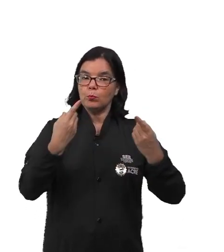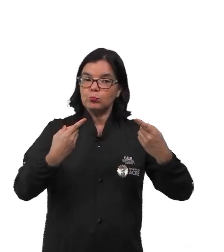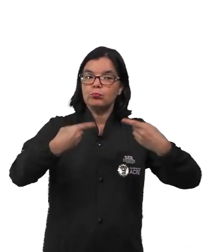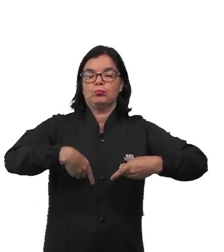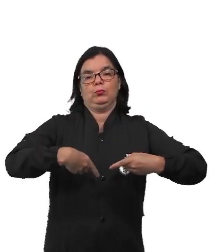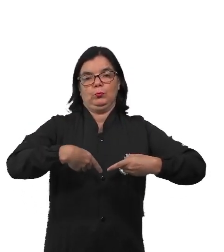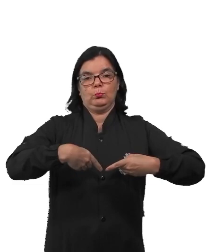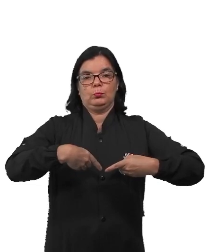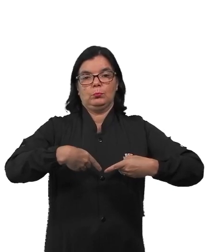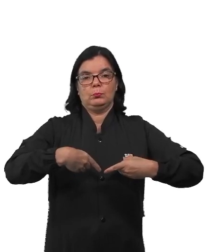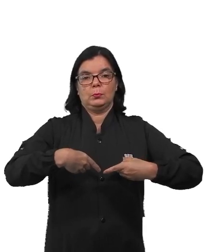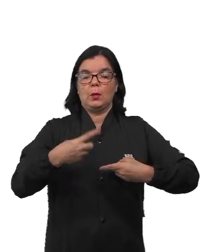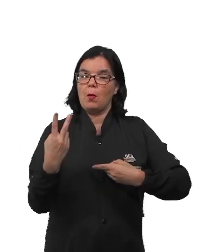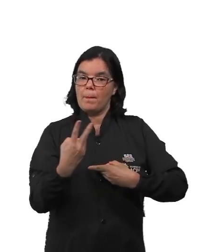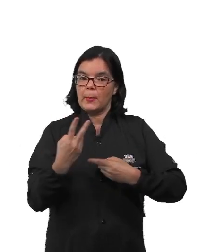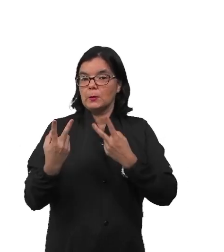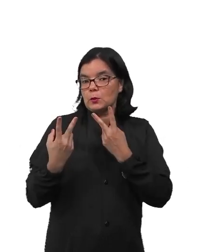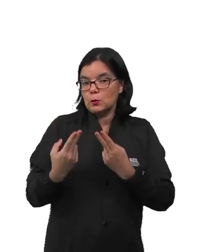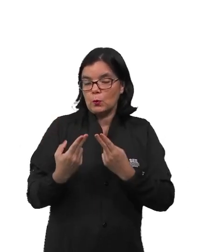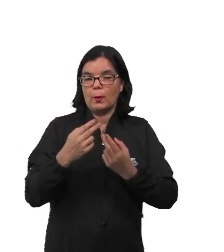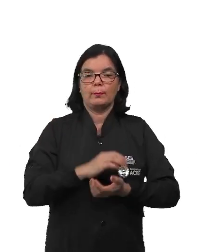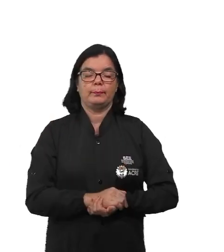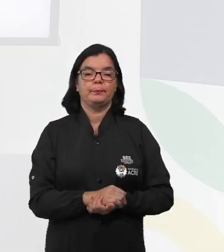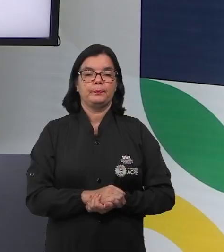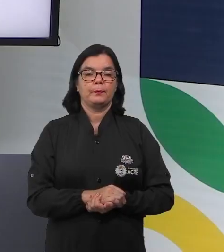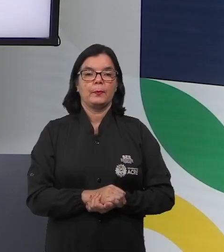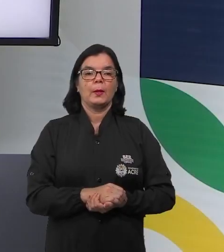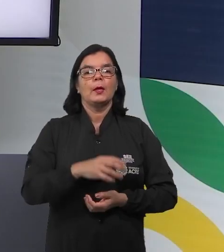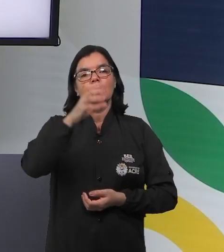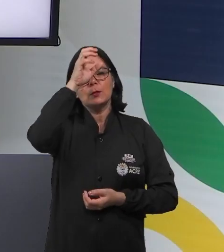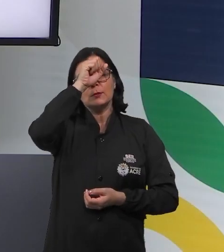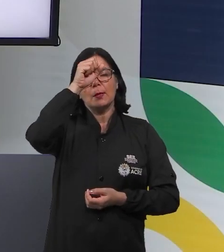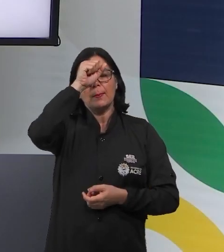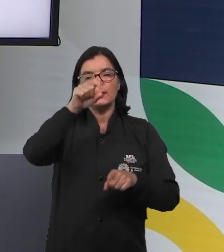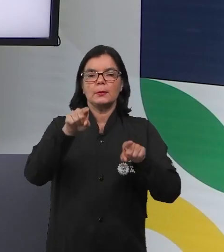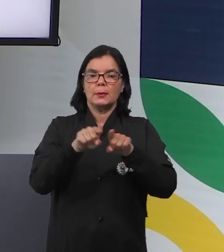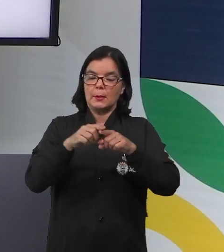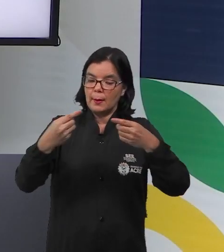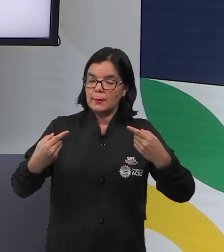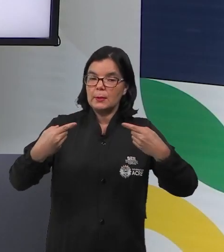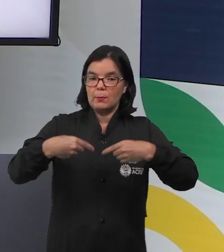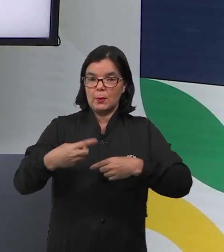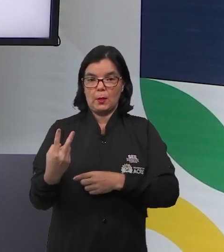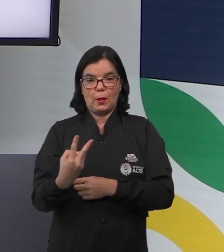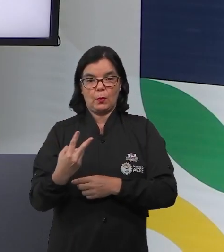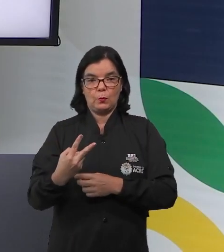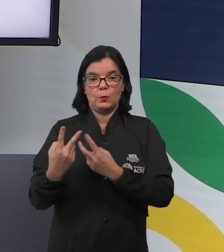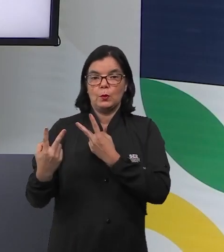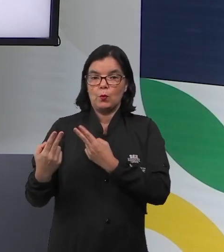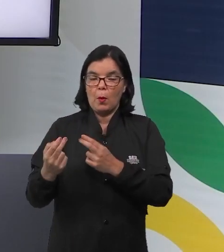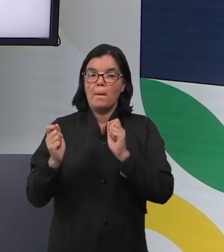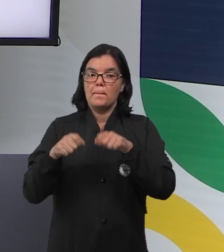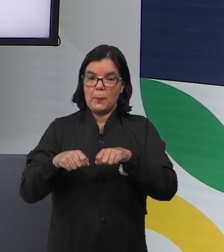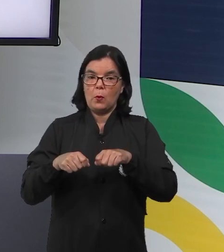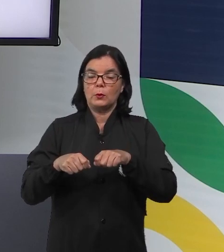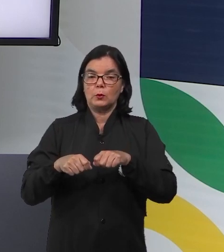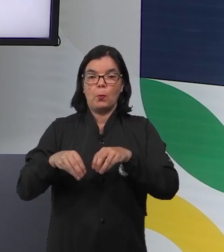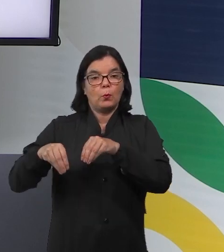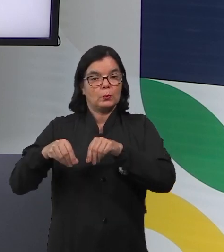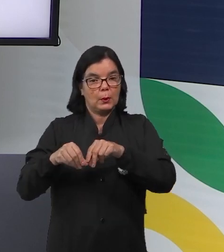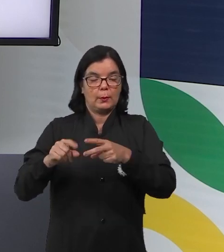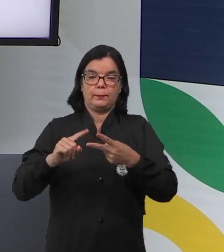competindo. São entre as mesmas espécies, certo? A gente aprendeu que essa competição entre as mesmas espécies pode ser por